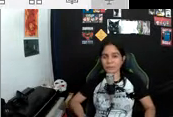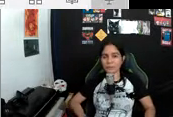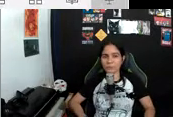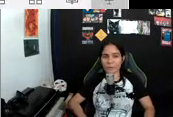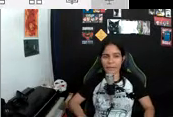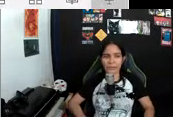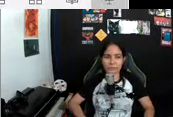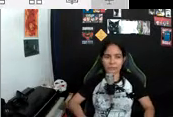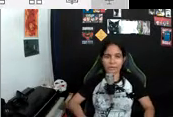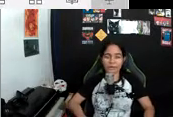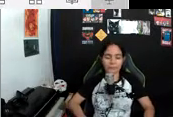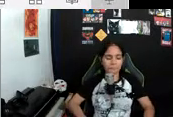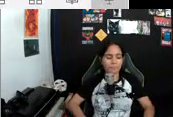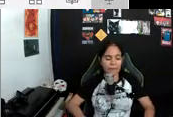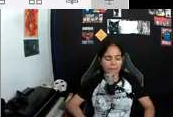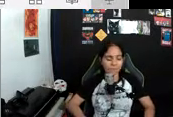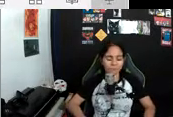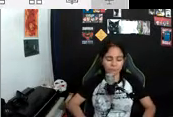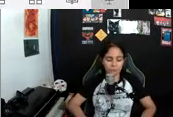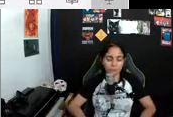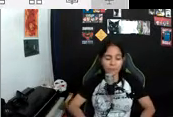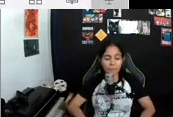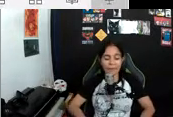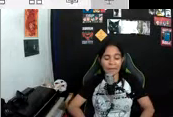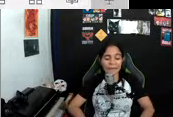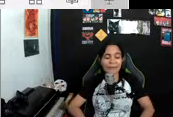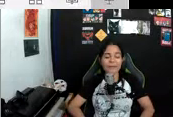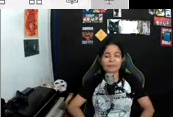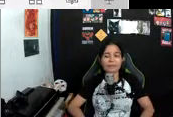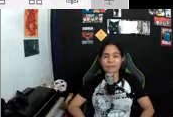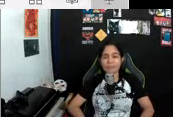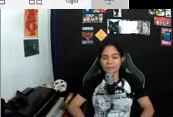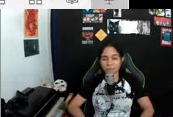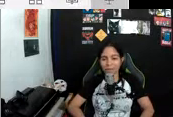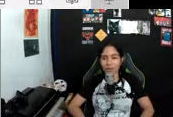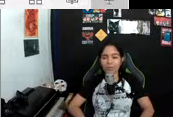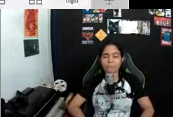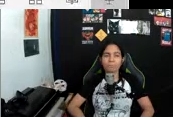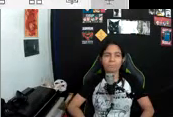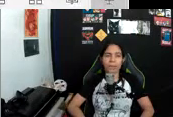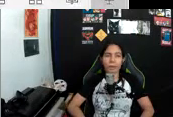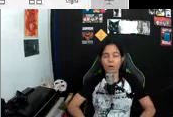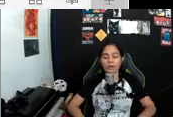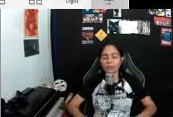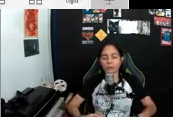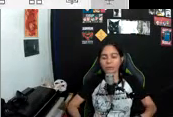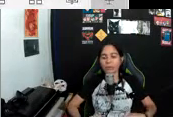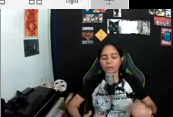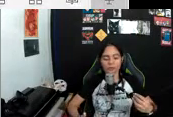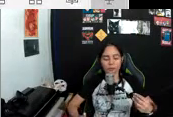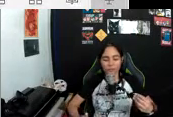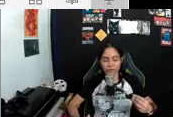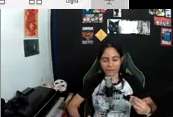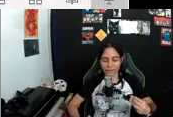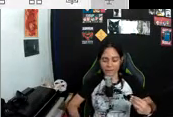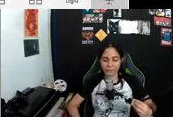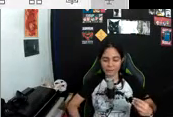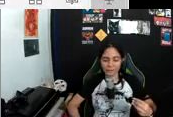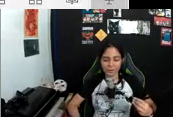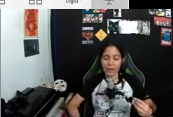Isso é obrigação do médico também, tá? Mas, infelizmente, é lógico que eu não